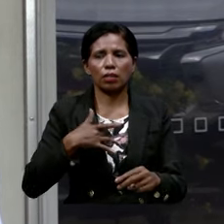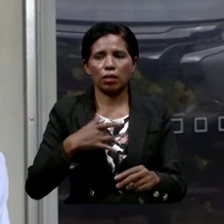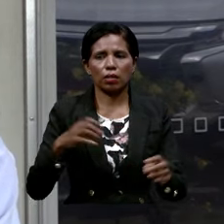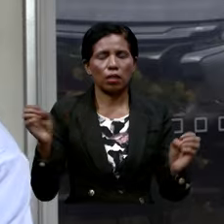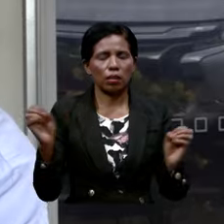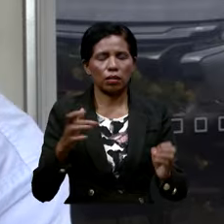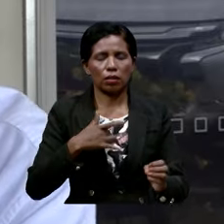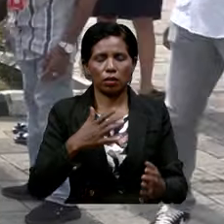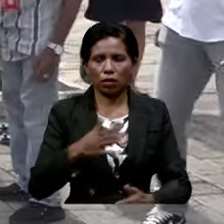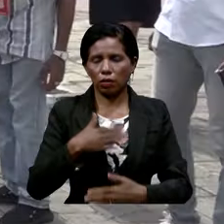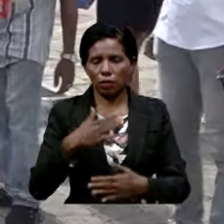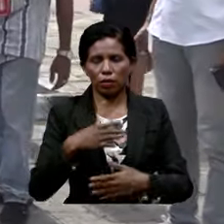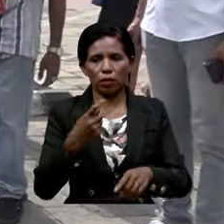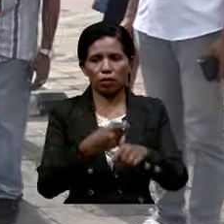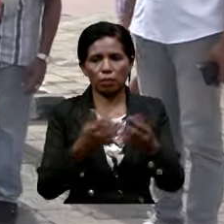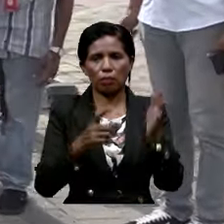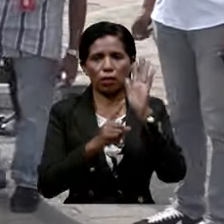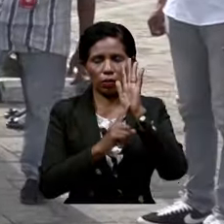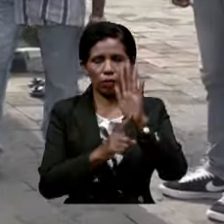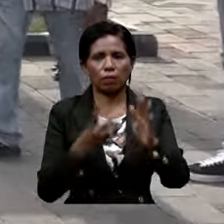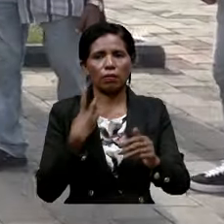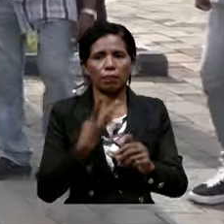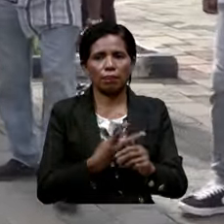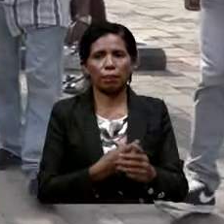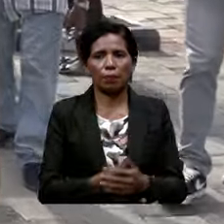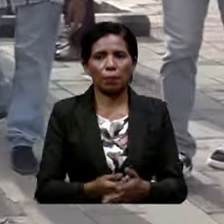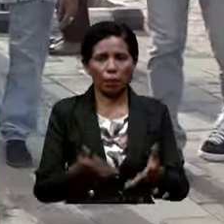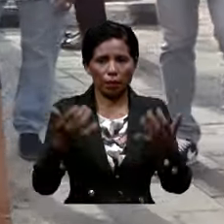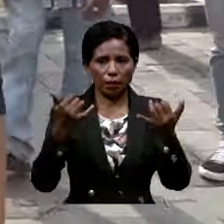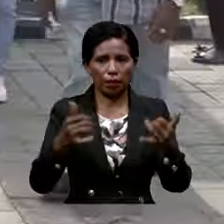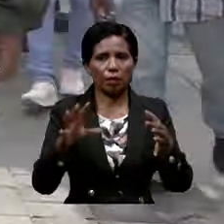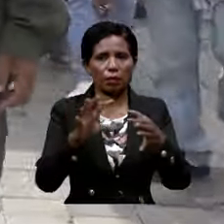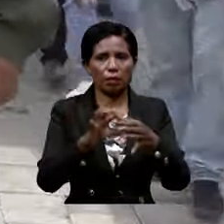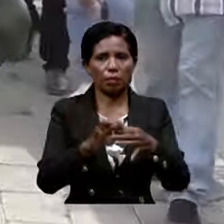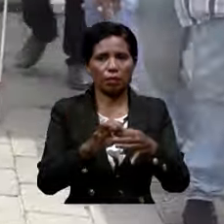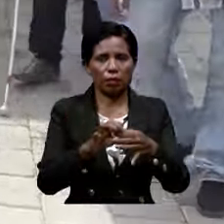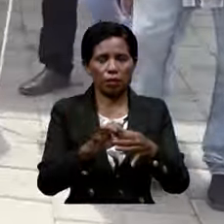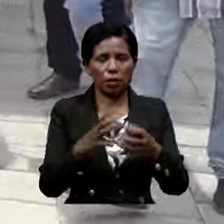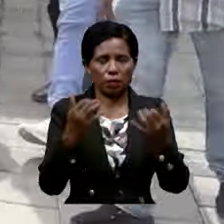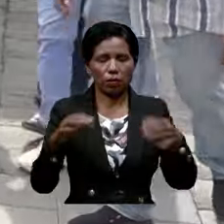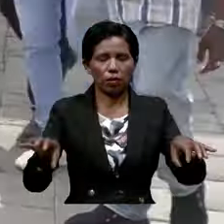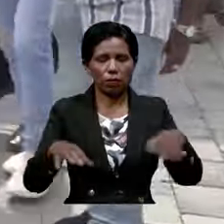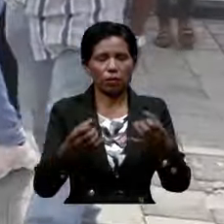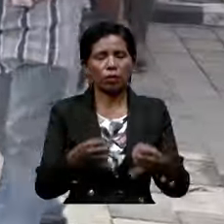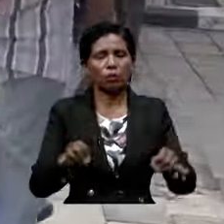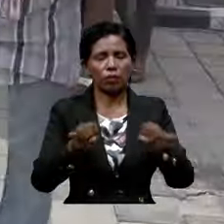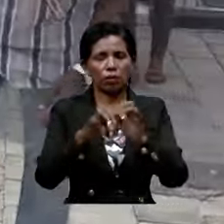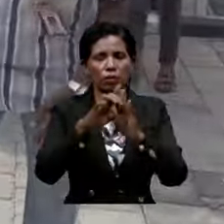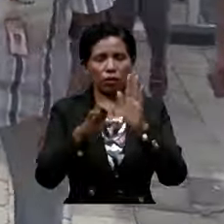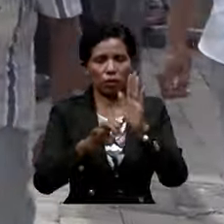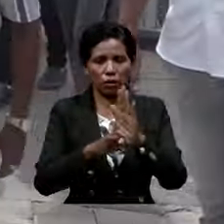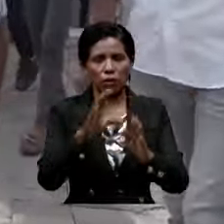o situação ainda, né, mas mais é toa ela. Dadão, né, membro nebe ativo ela, serviço e instituição estado,